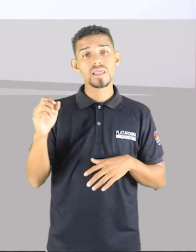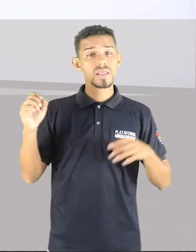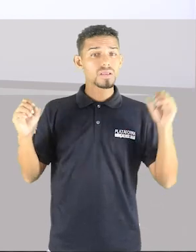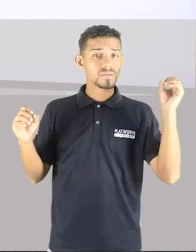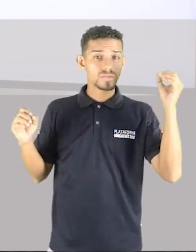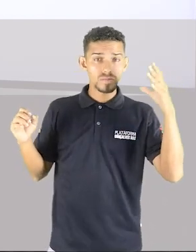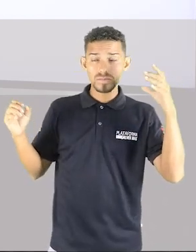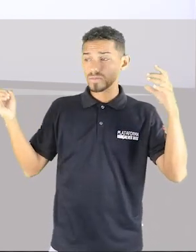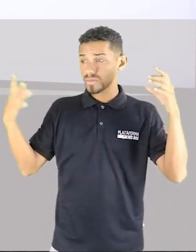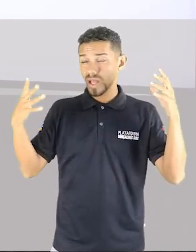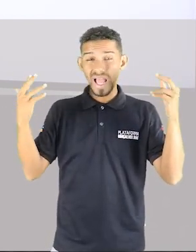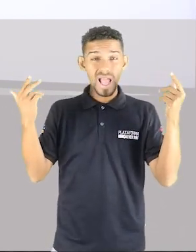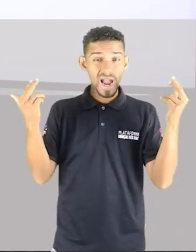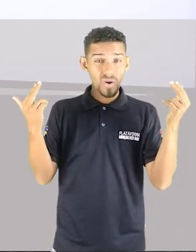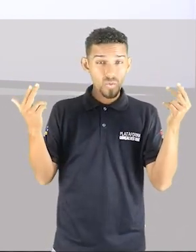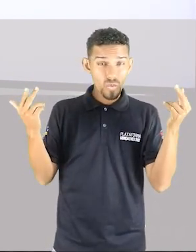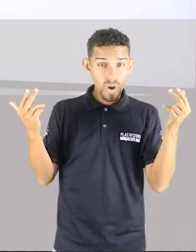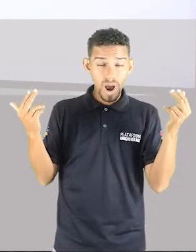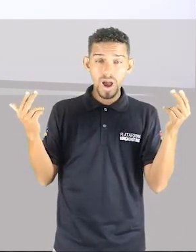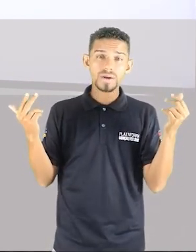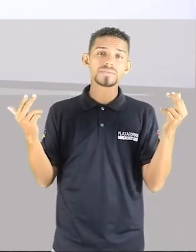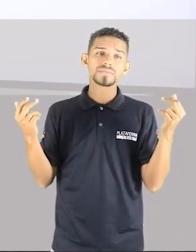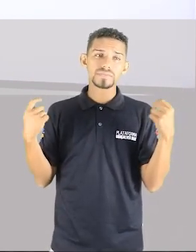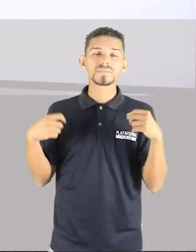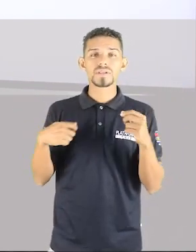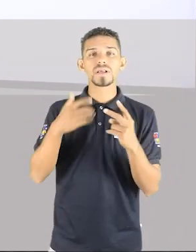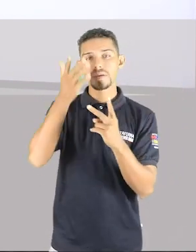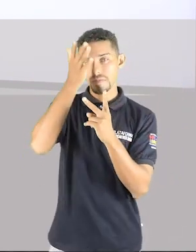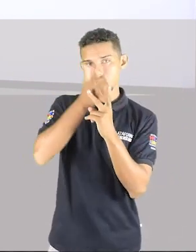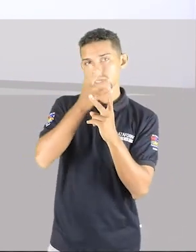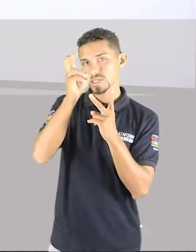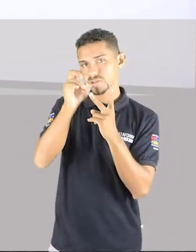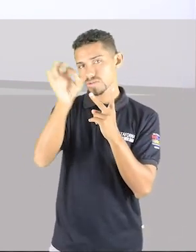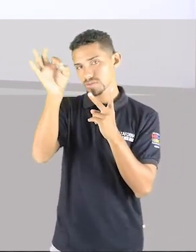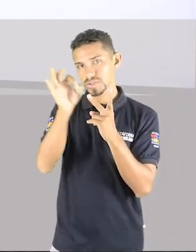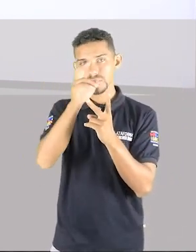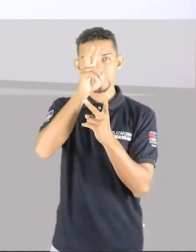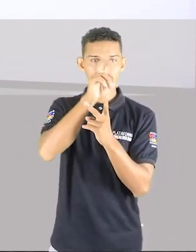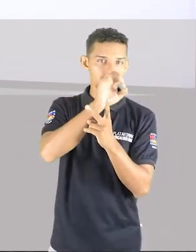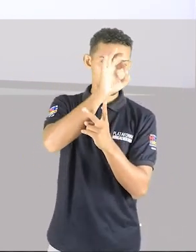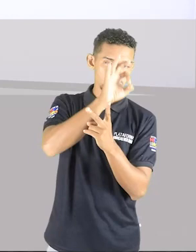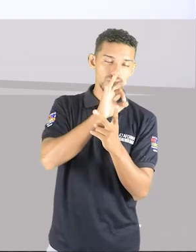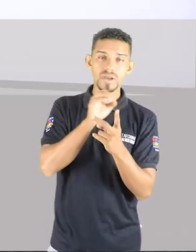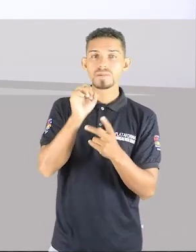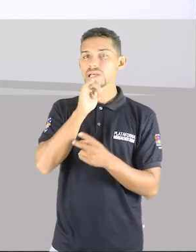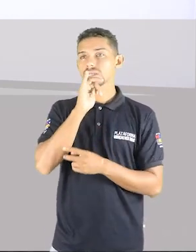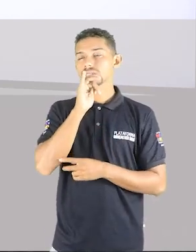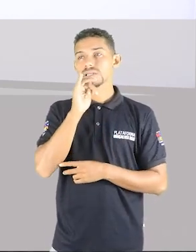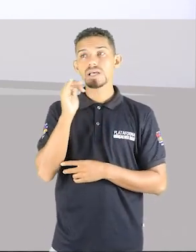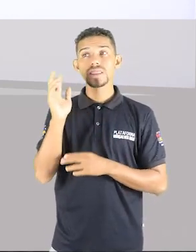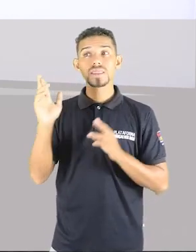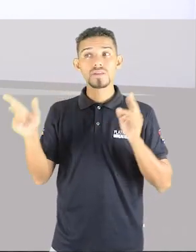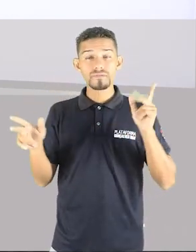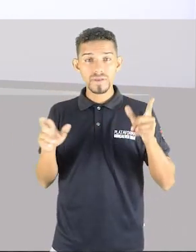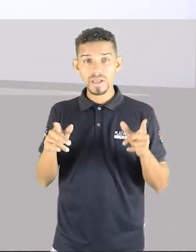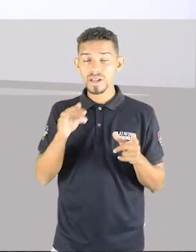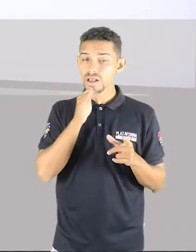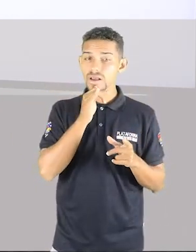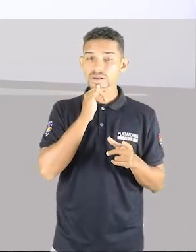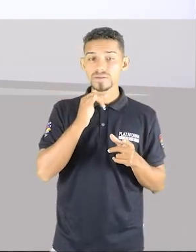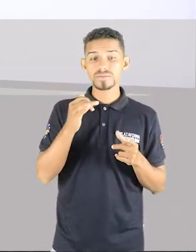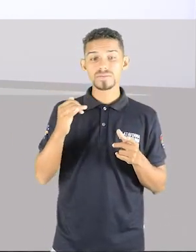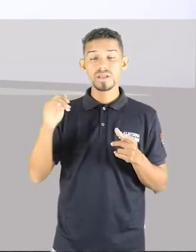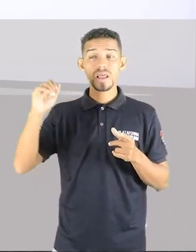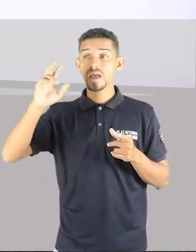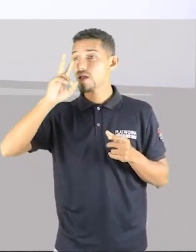lâmpadas iguais idênticas aí Divide metade metade mas se essas lâmpadas forem diferentes a